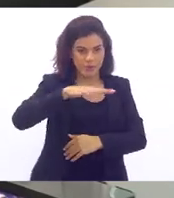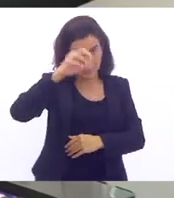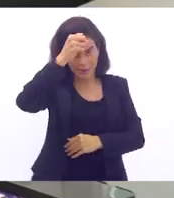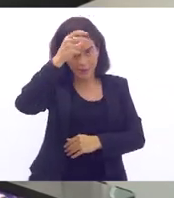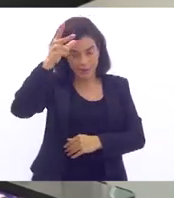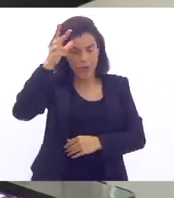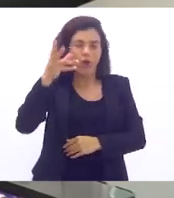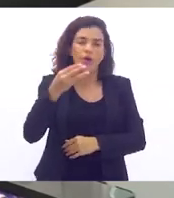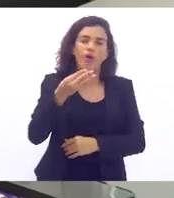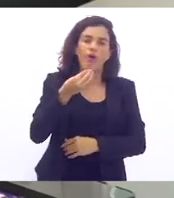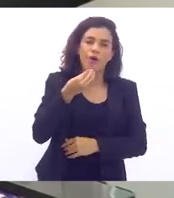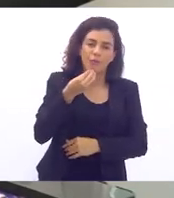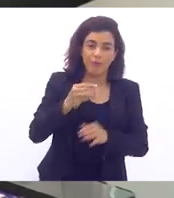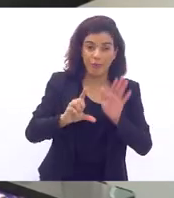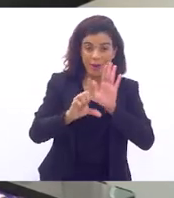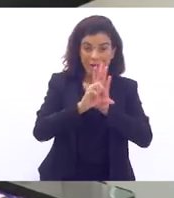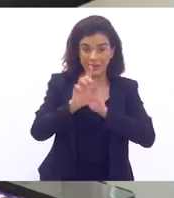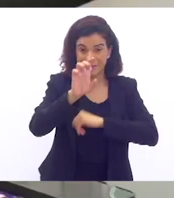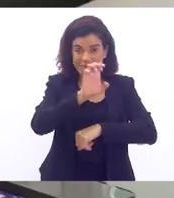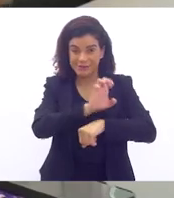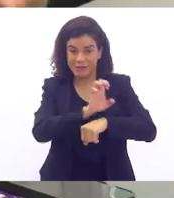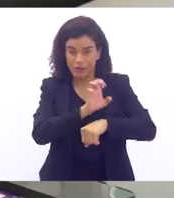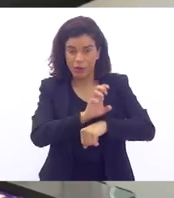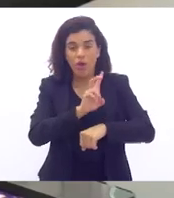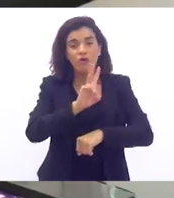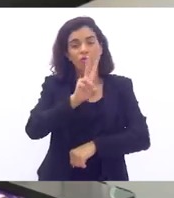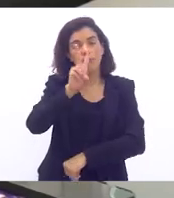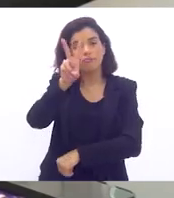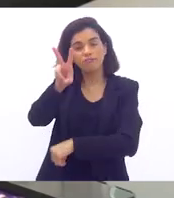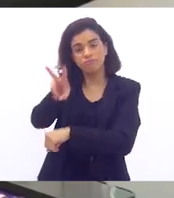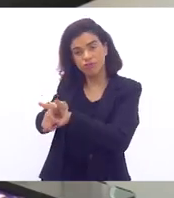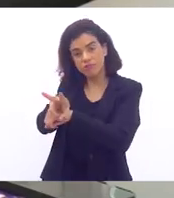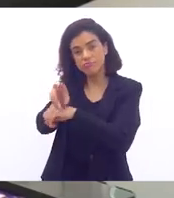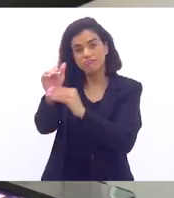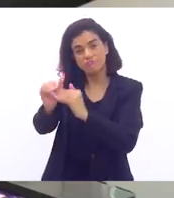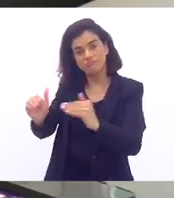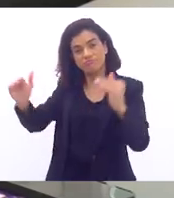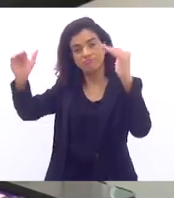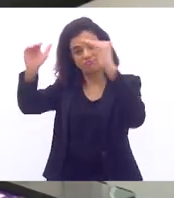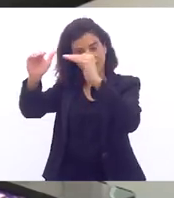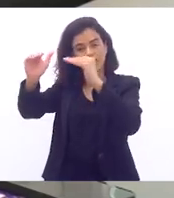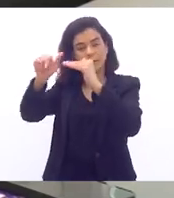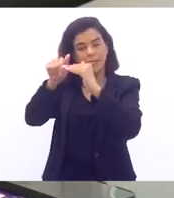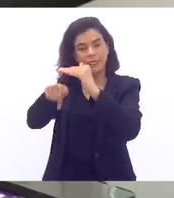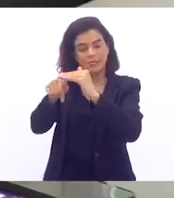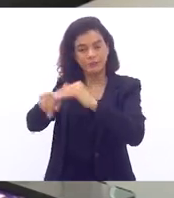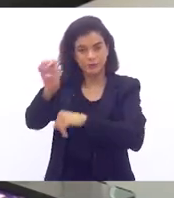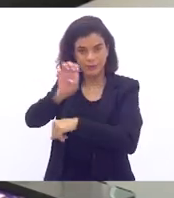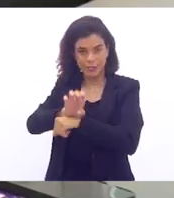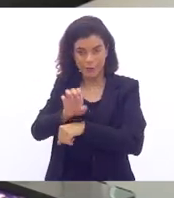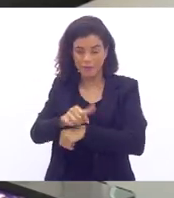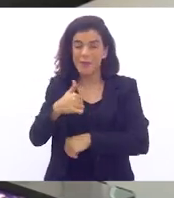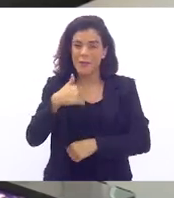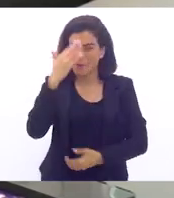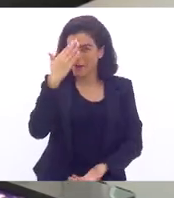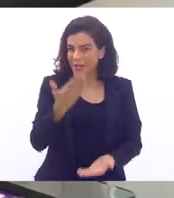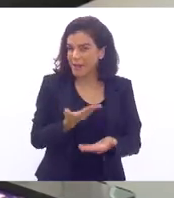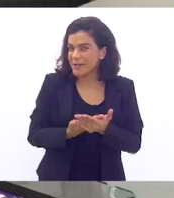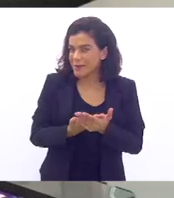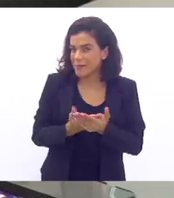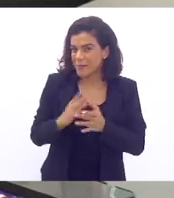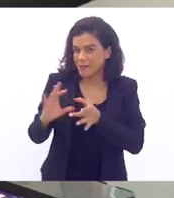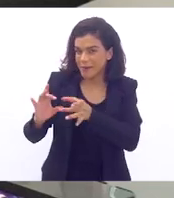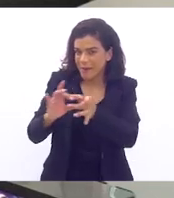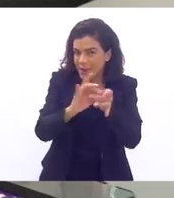óbvio que uma lei estadual vai prevalecer sobre qualquer outra municipal mas eu sou ainda daqueles que acreditam que